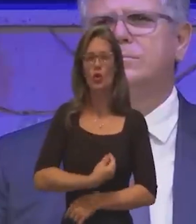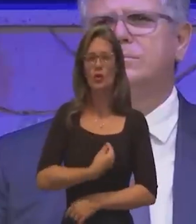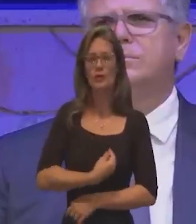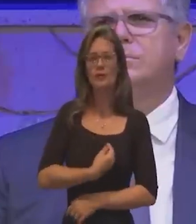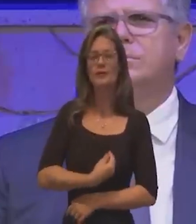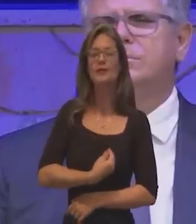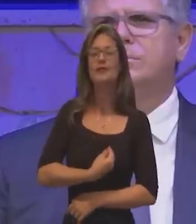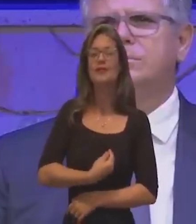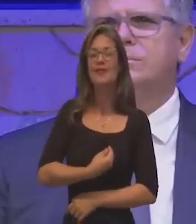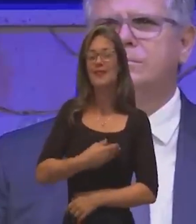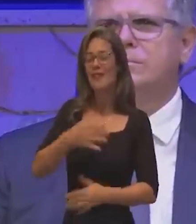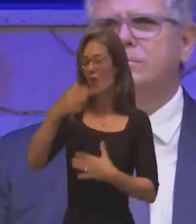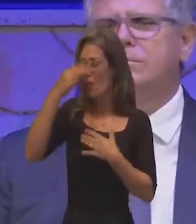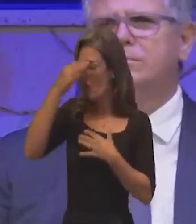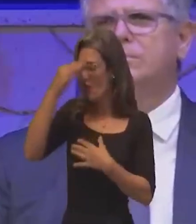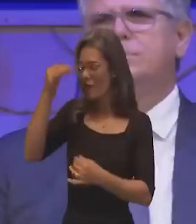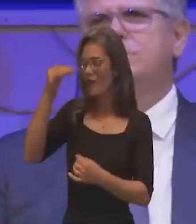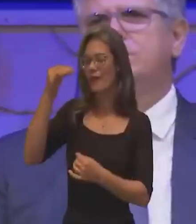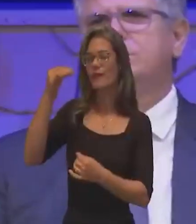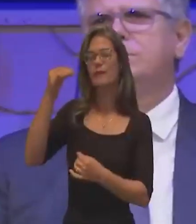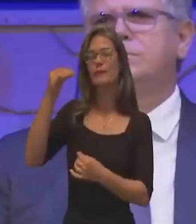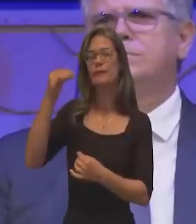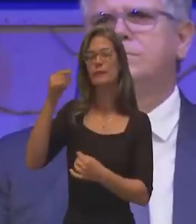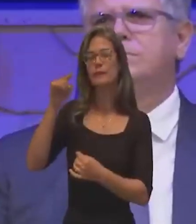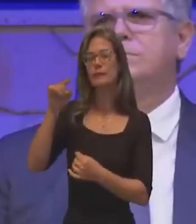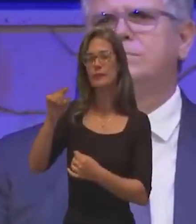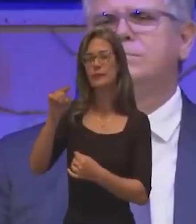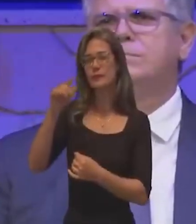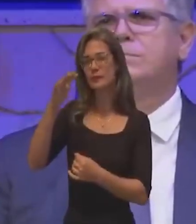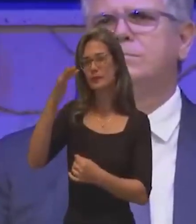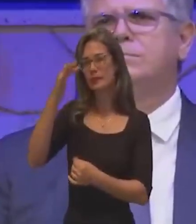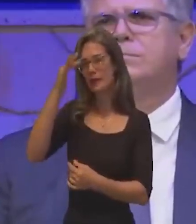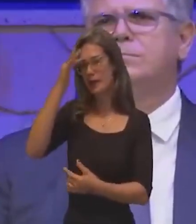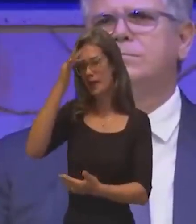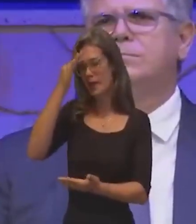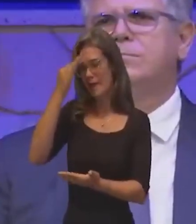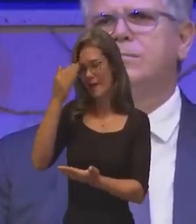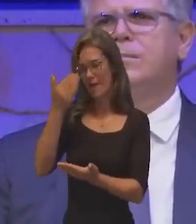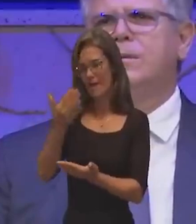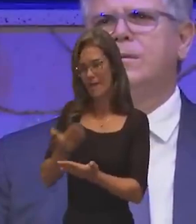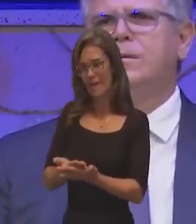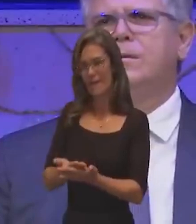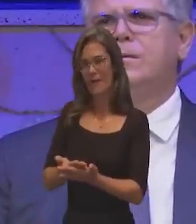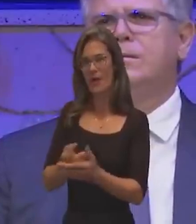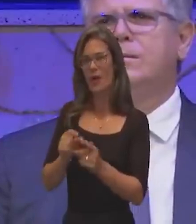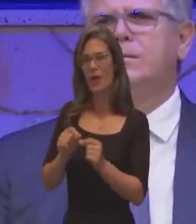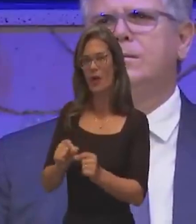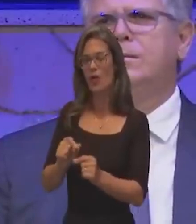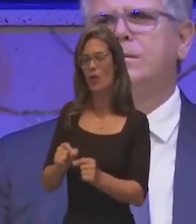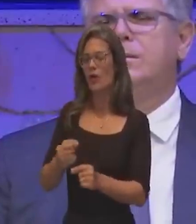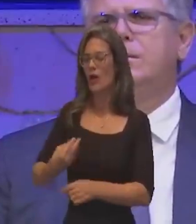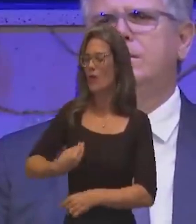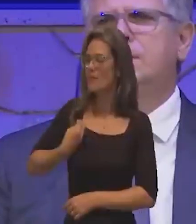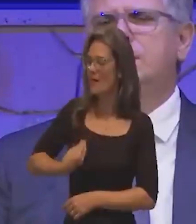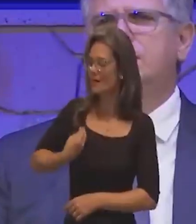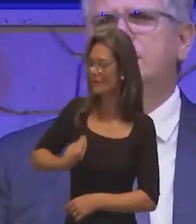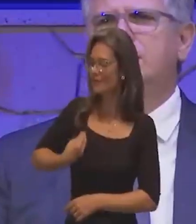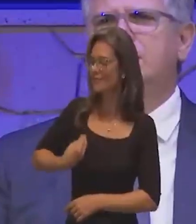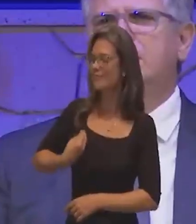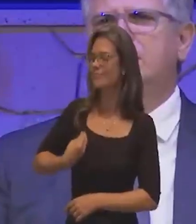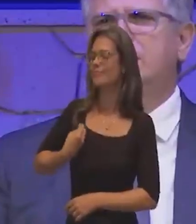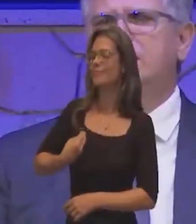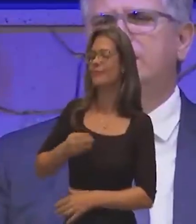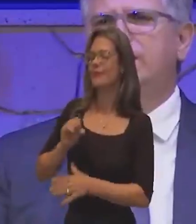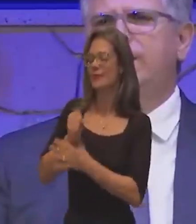fé, representa ou traz a ideia de um viver contínuo, uma vida contínua, sustentada